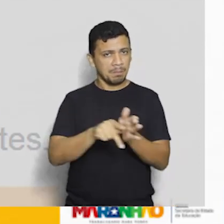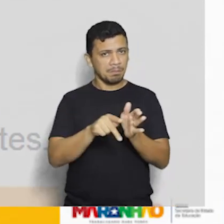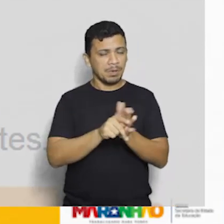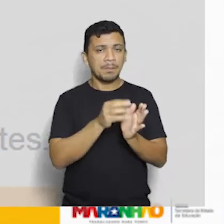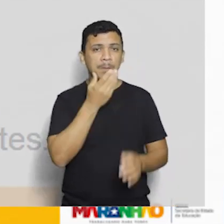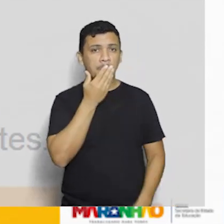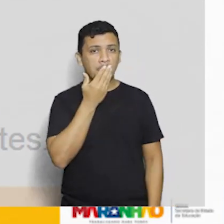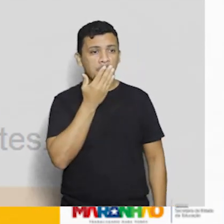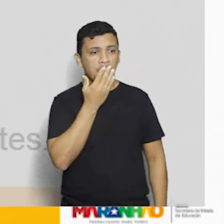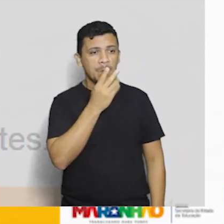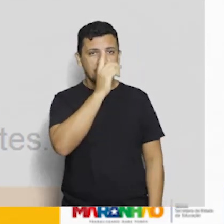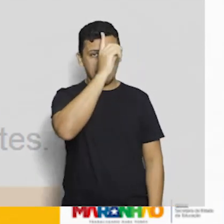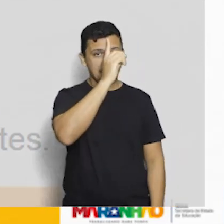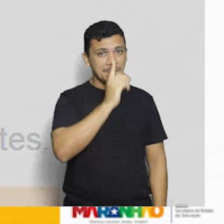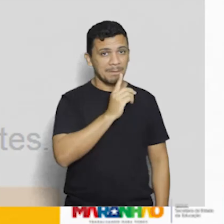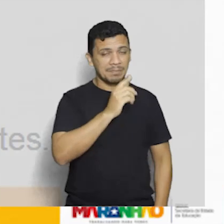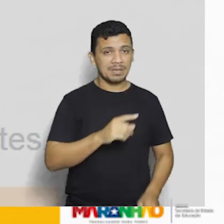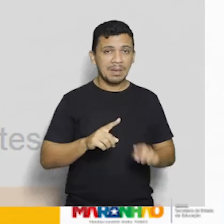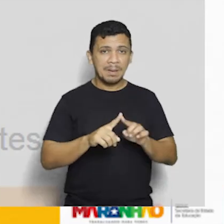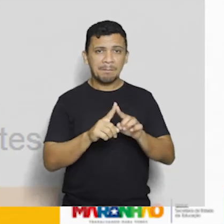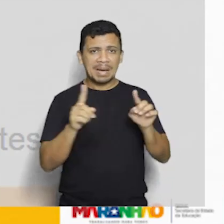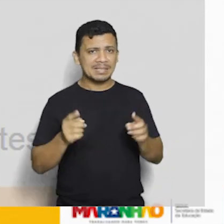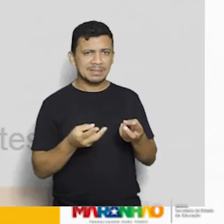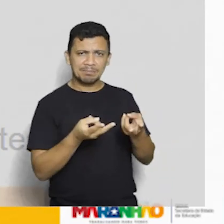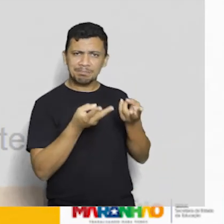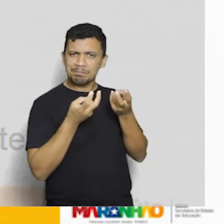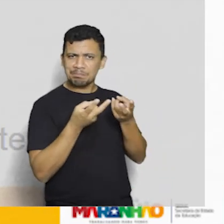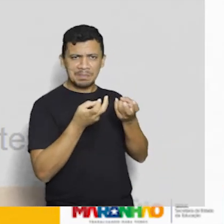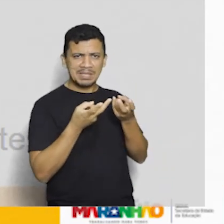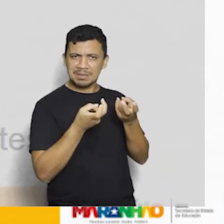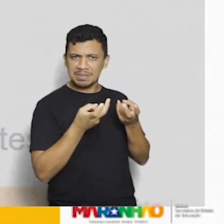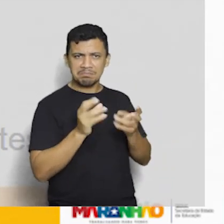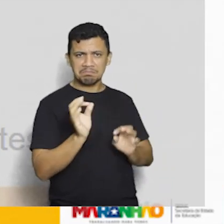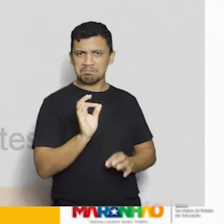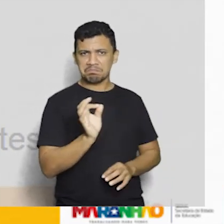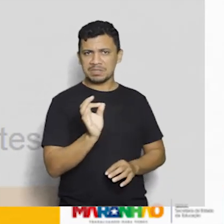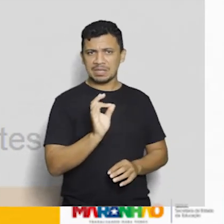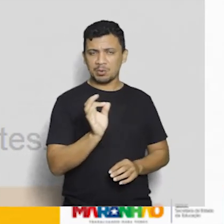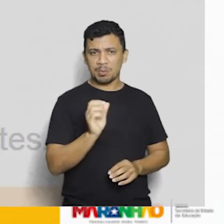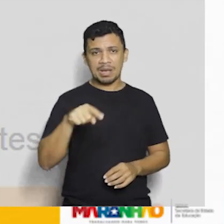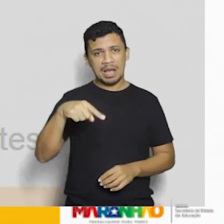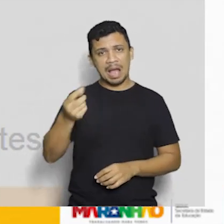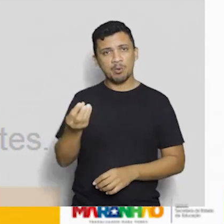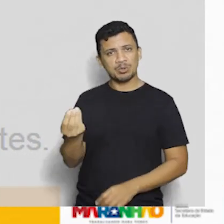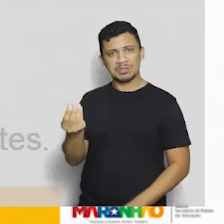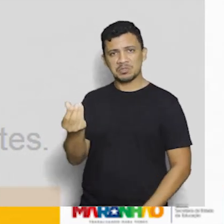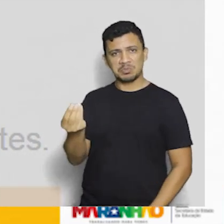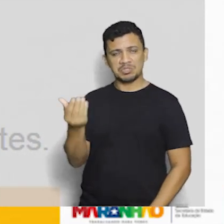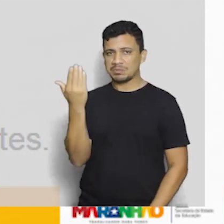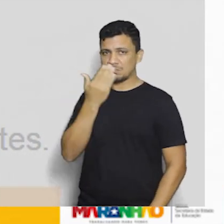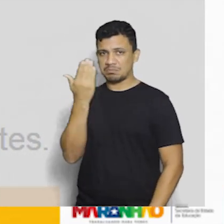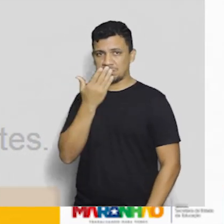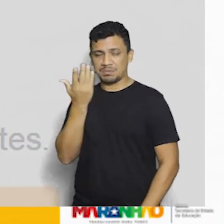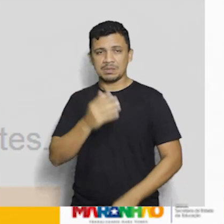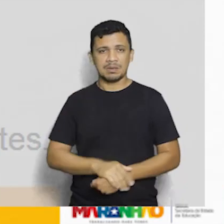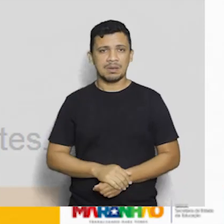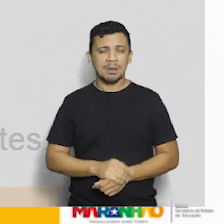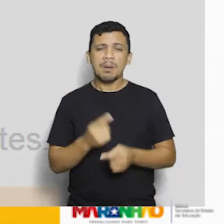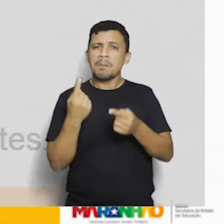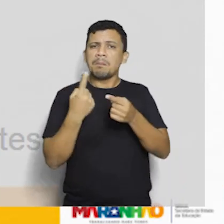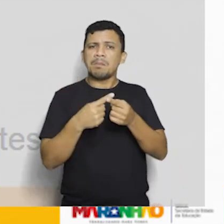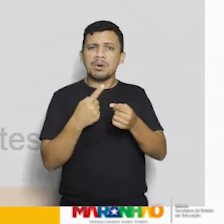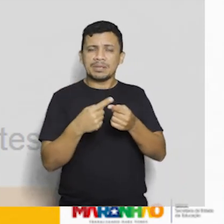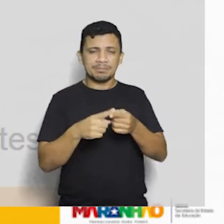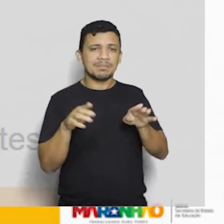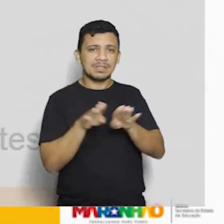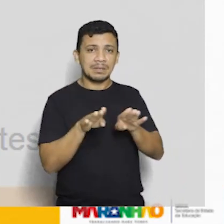No entanto, eu não vou perceber a presença da outra substância. Por quê? Porque